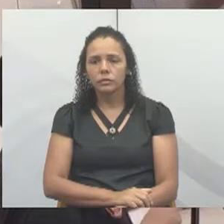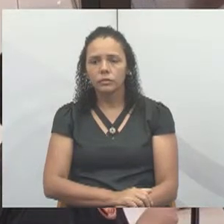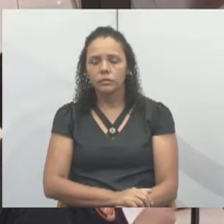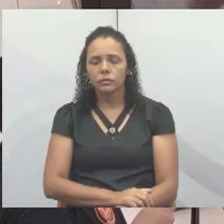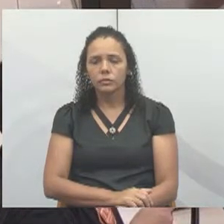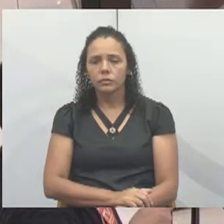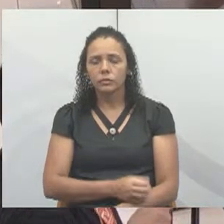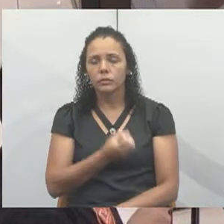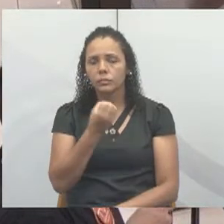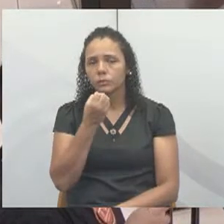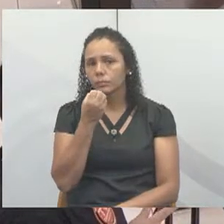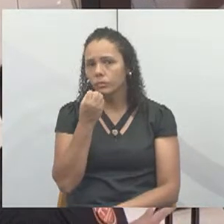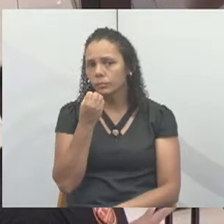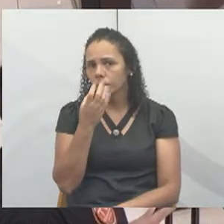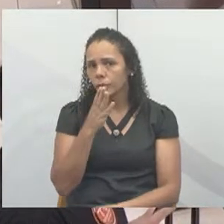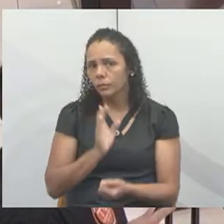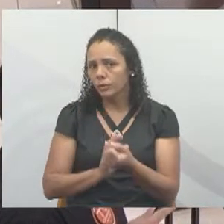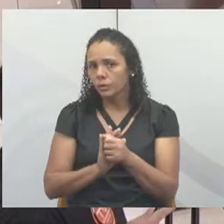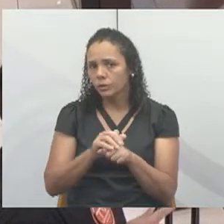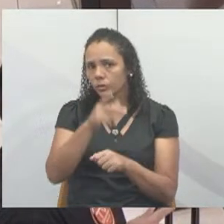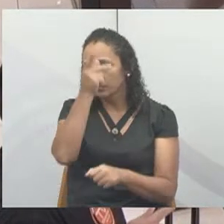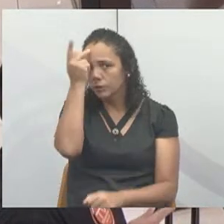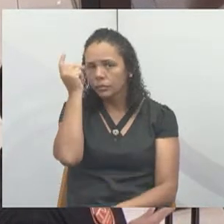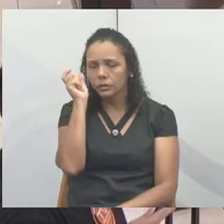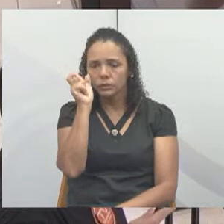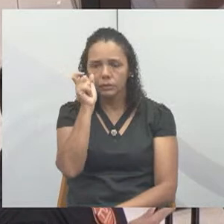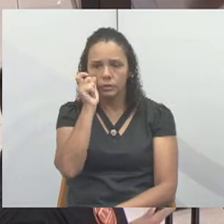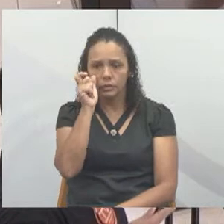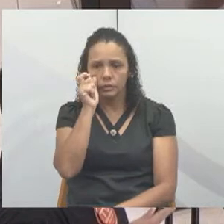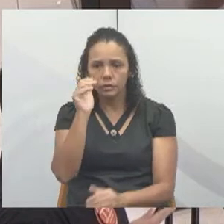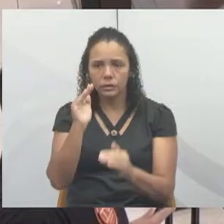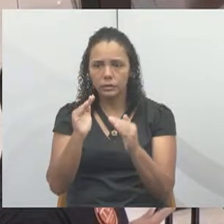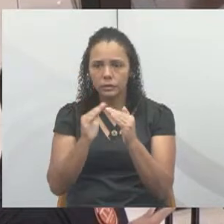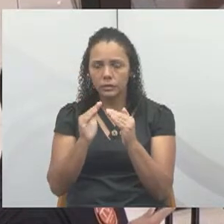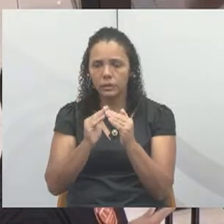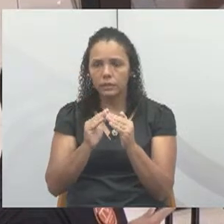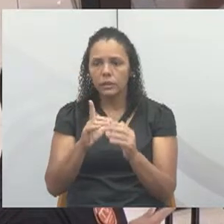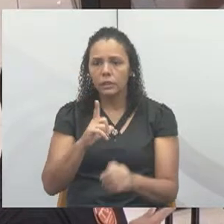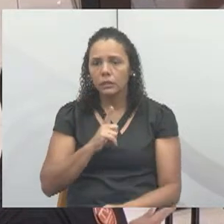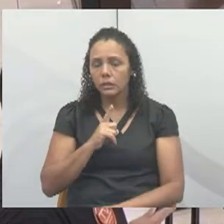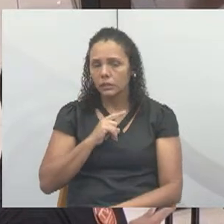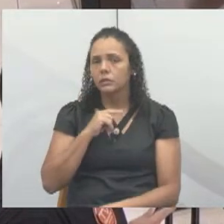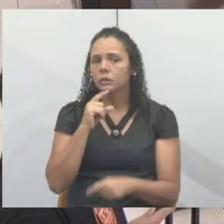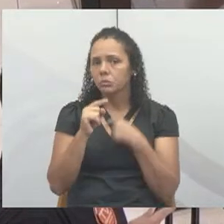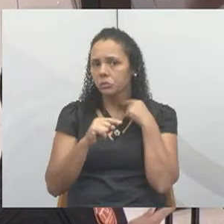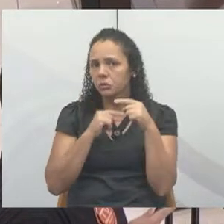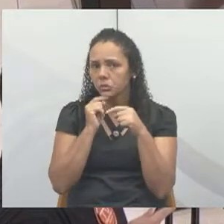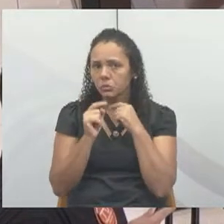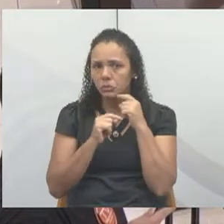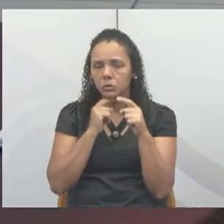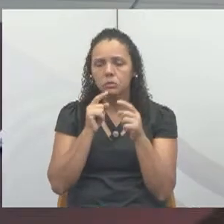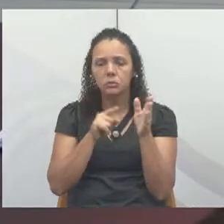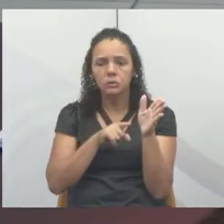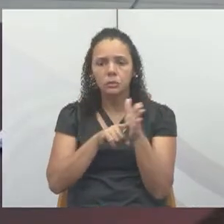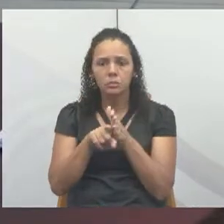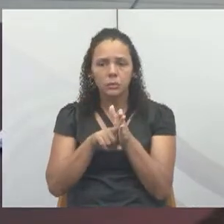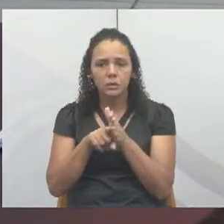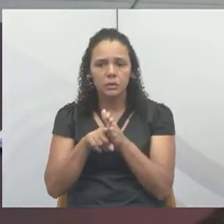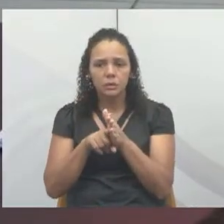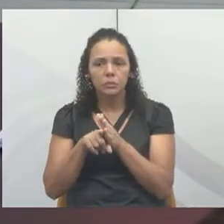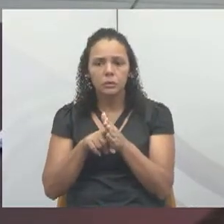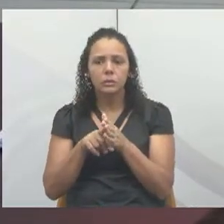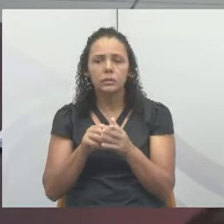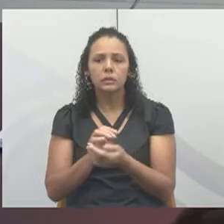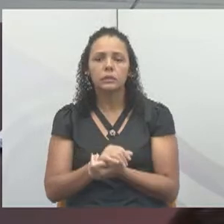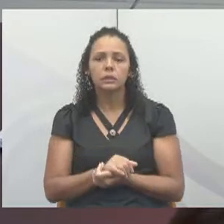Boa noite você que está em casa nos assistindo. Algumas dúvidas, algumas perguntas e alguns relatos também, né,